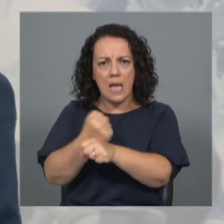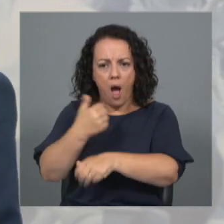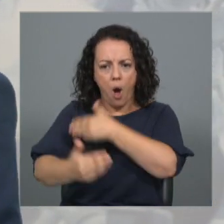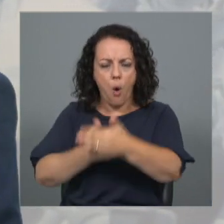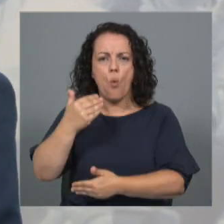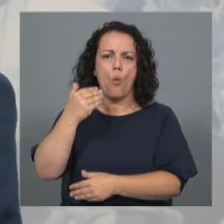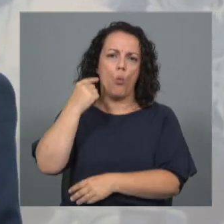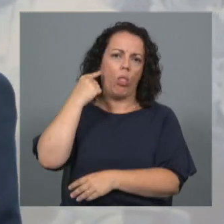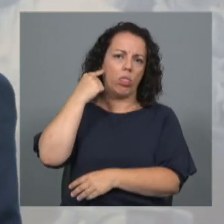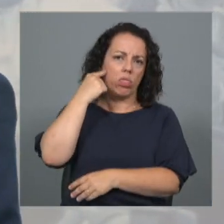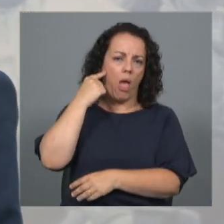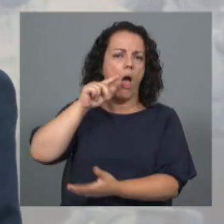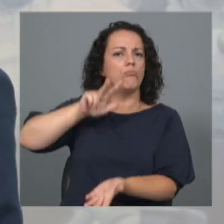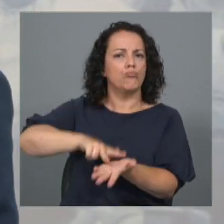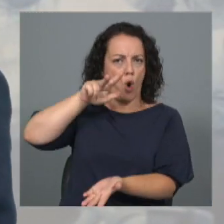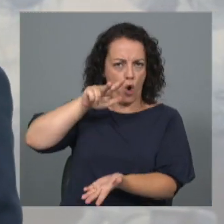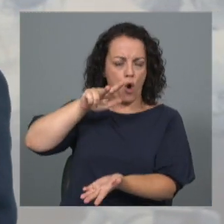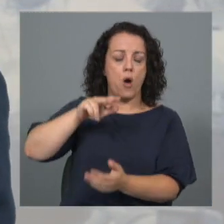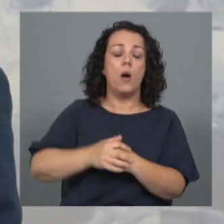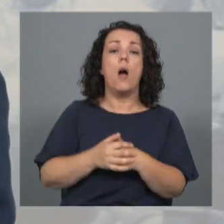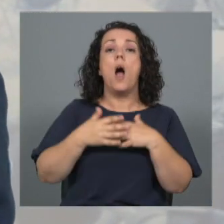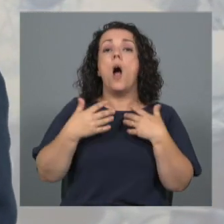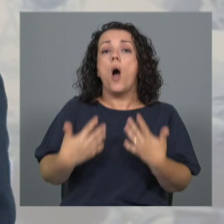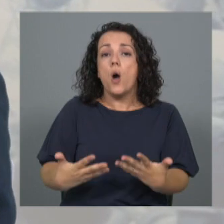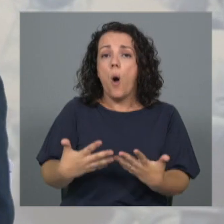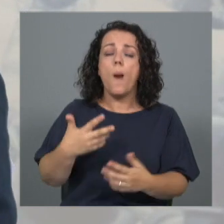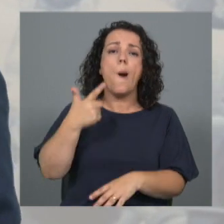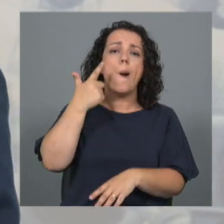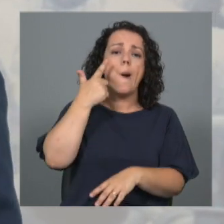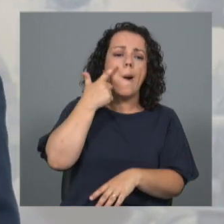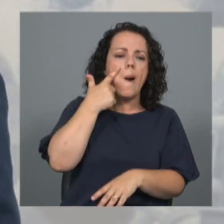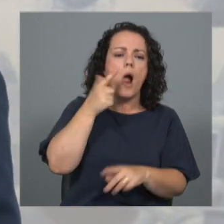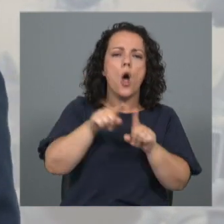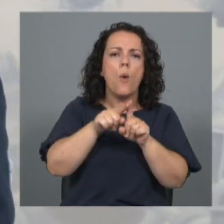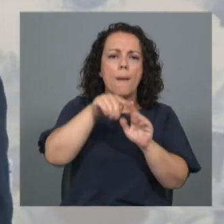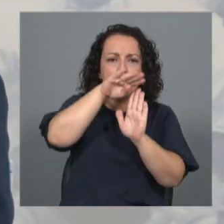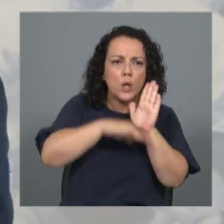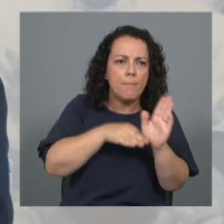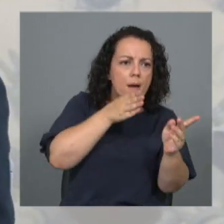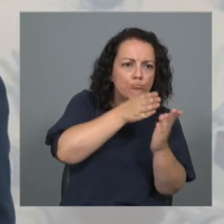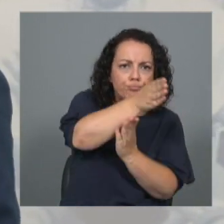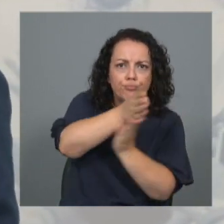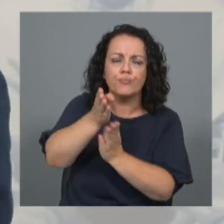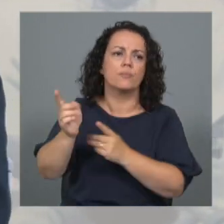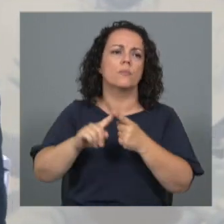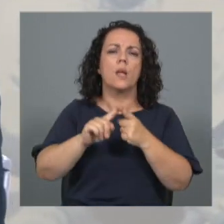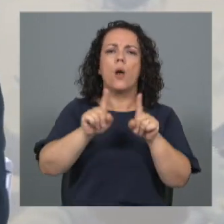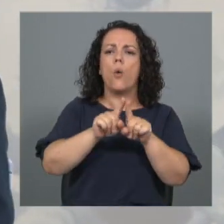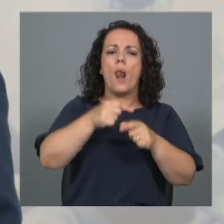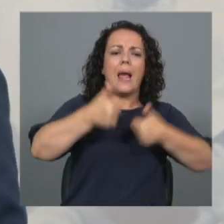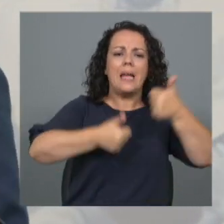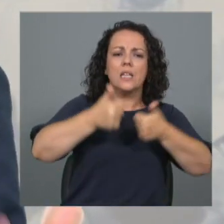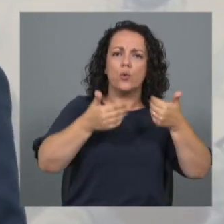também aprovado. Agora vamos começar nos instrumentos concretos de abrir avisos de candidaturas, identificar